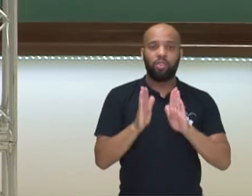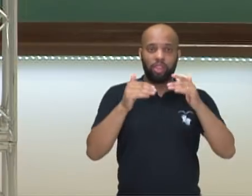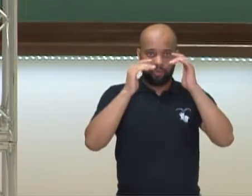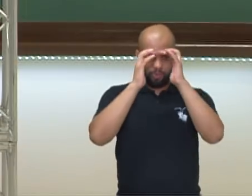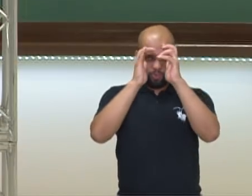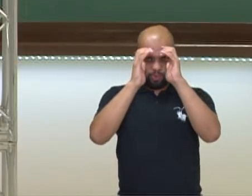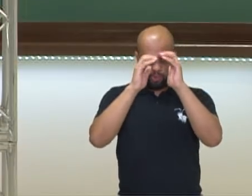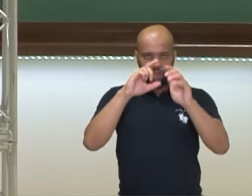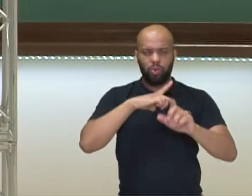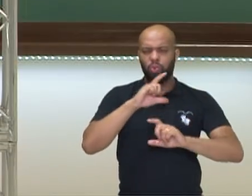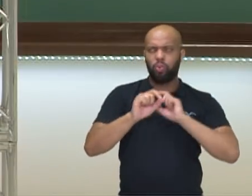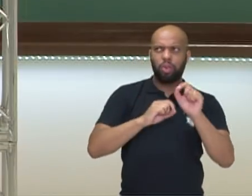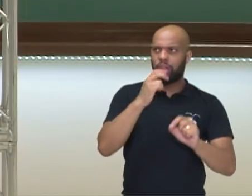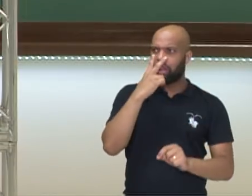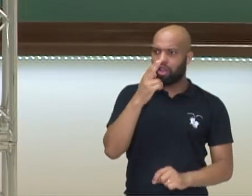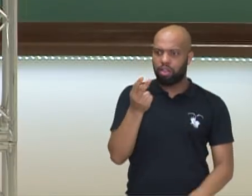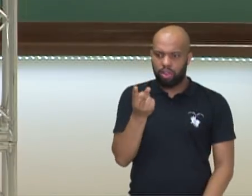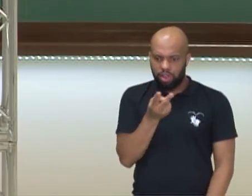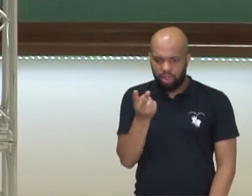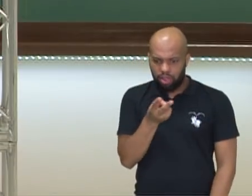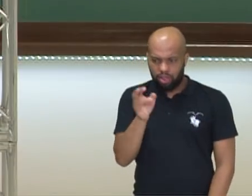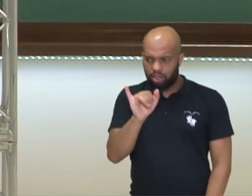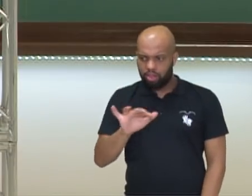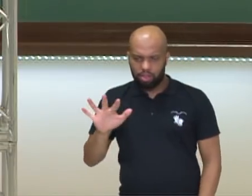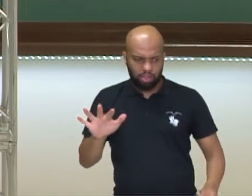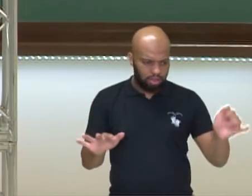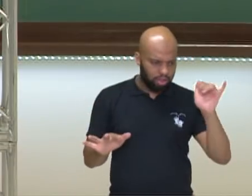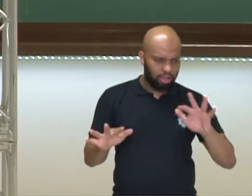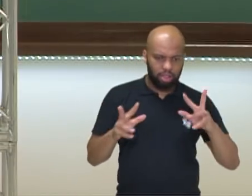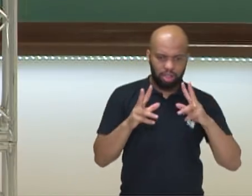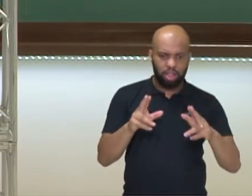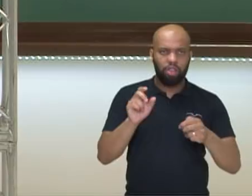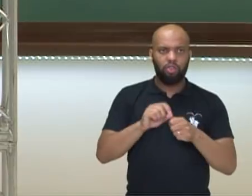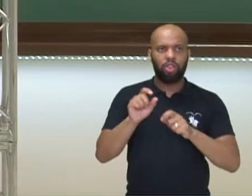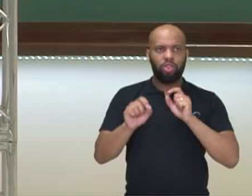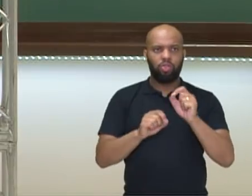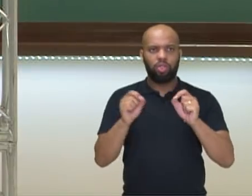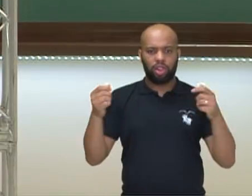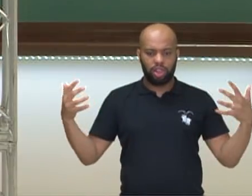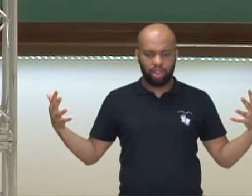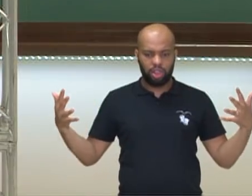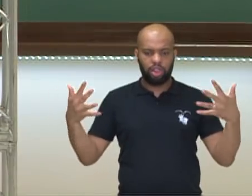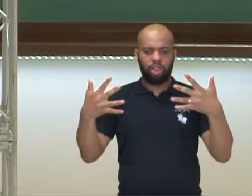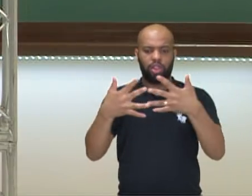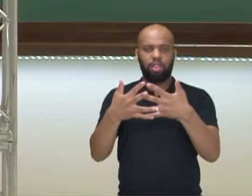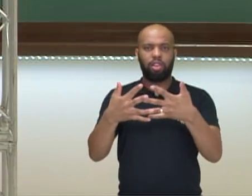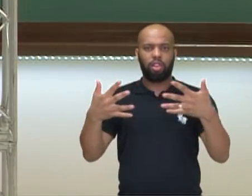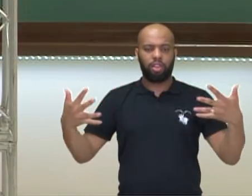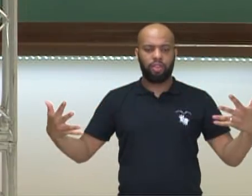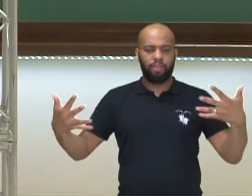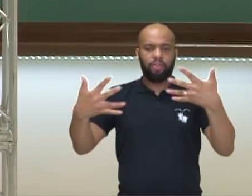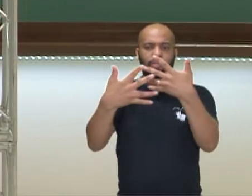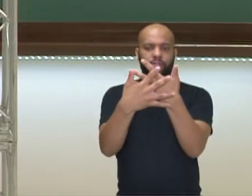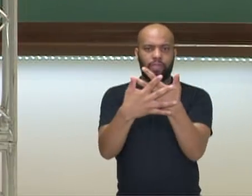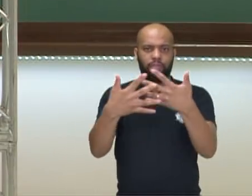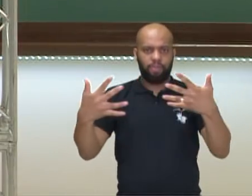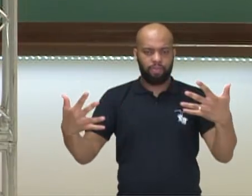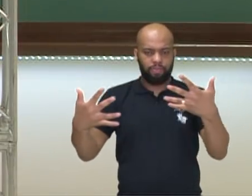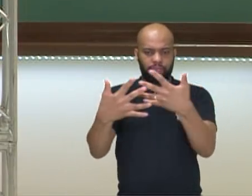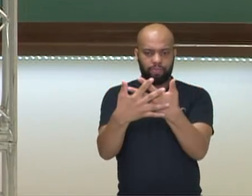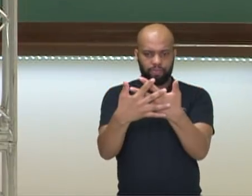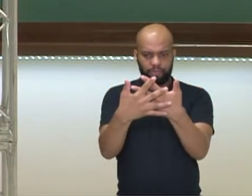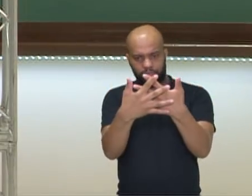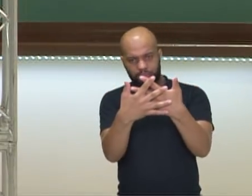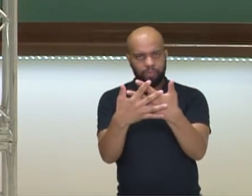cérebro entende que essas imagens são iguais, então ele faz uma fusão de imagens. E isso